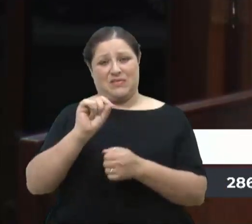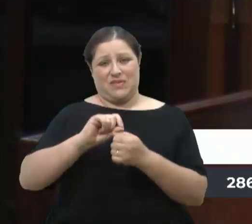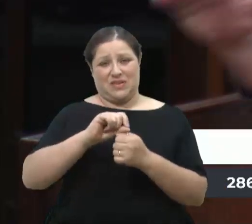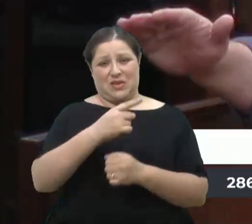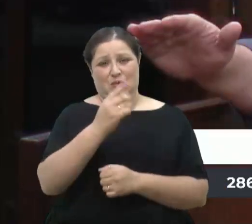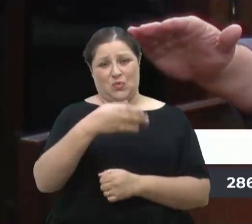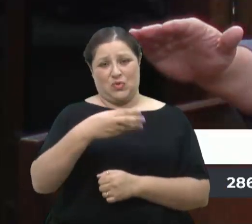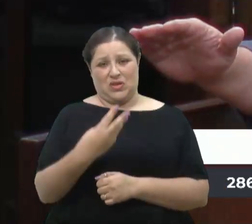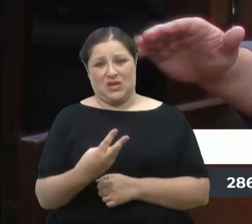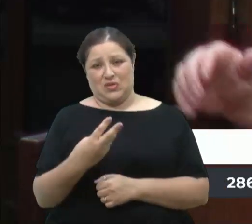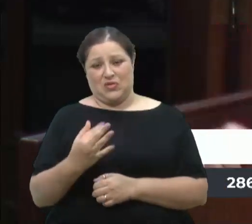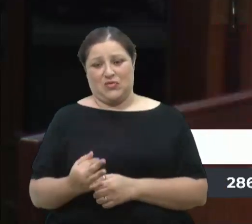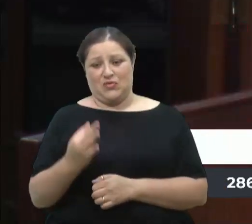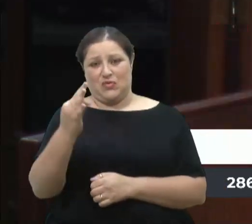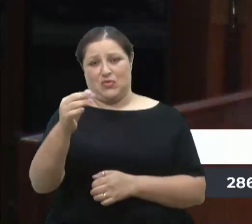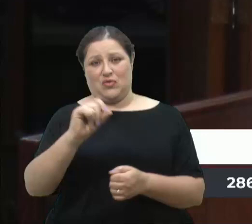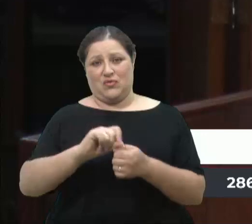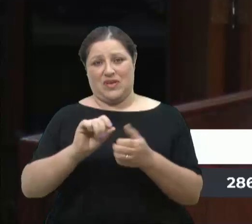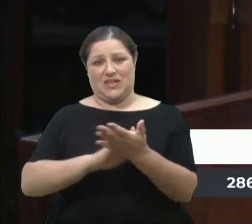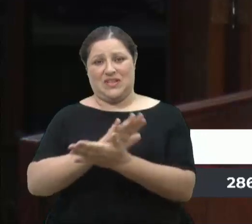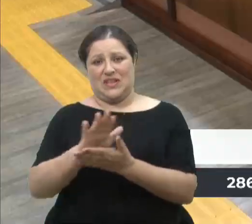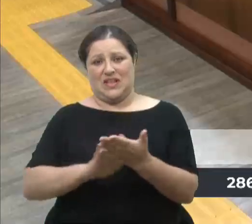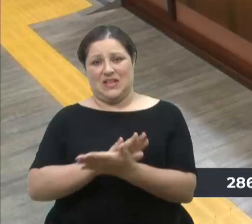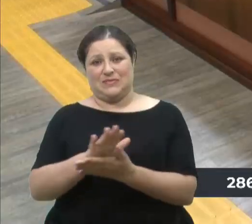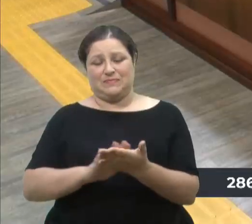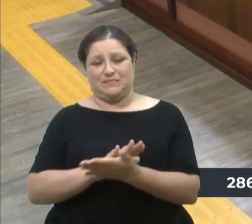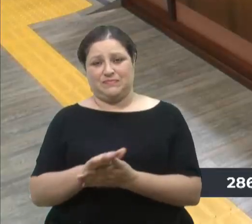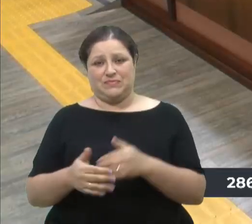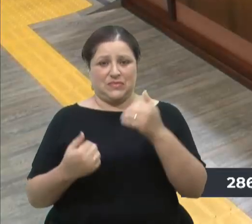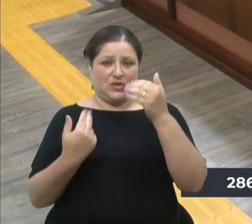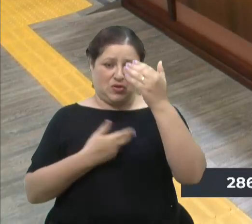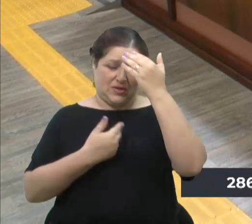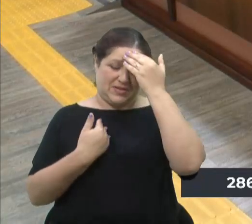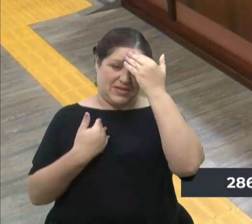daqui para frente não faça mais nada obrigado senhor presidente